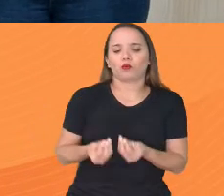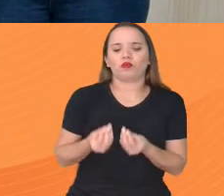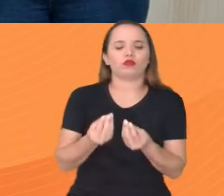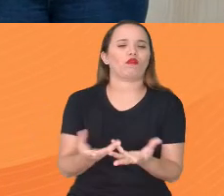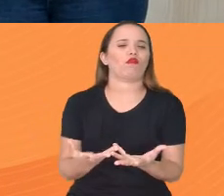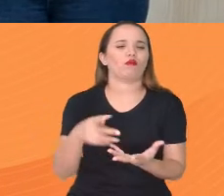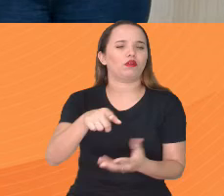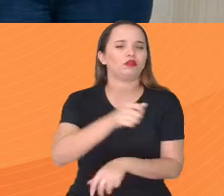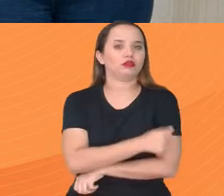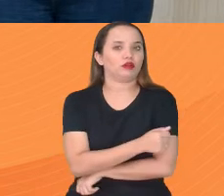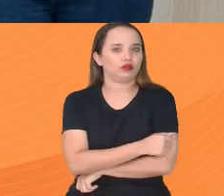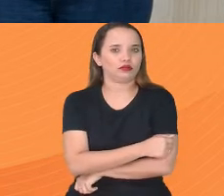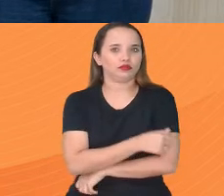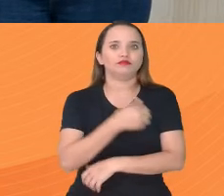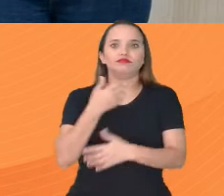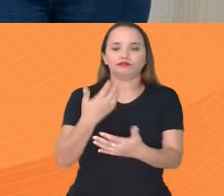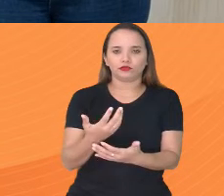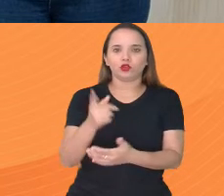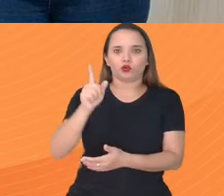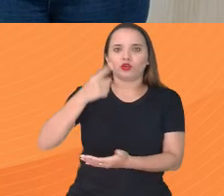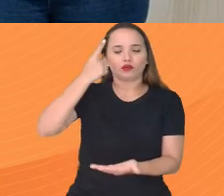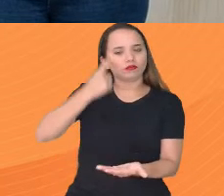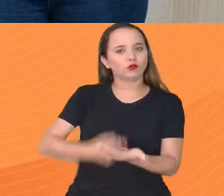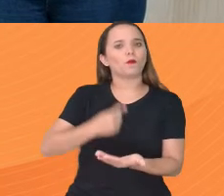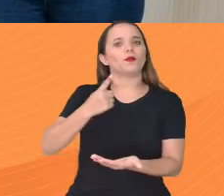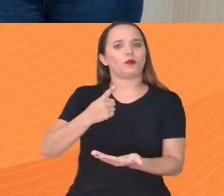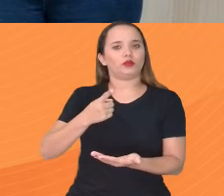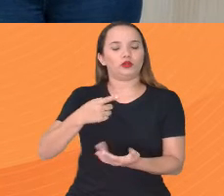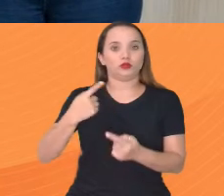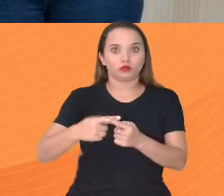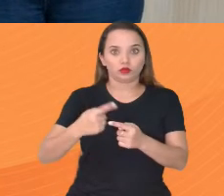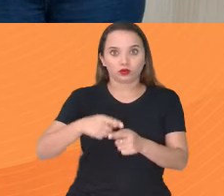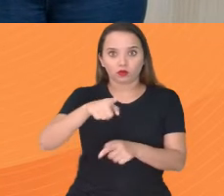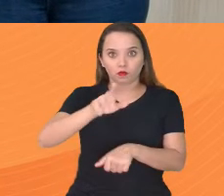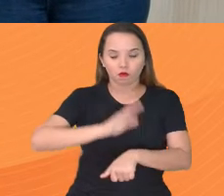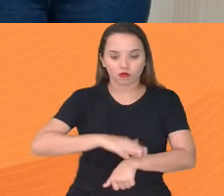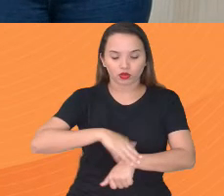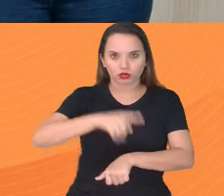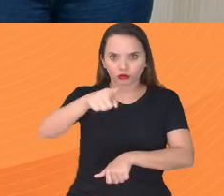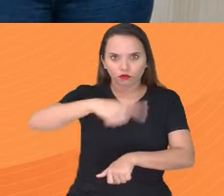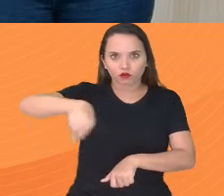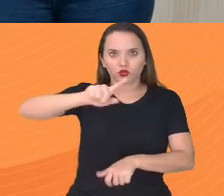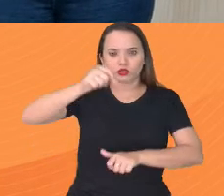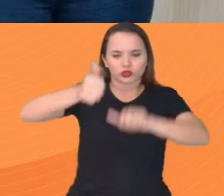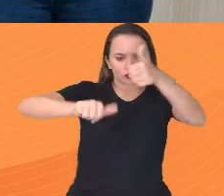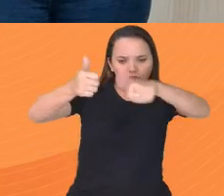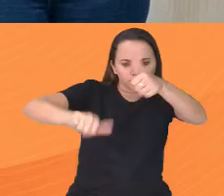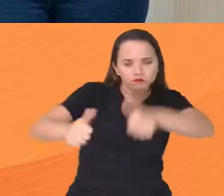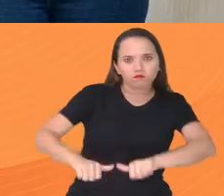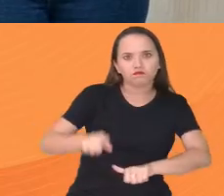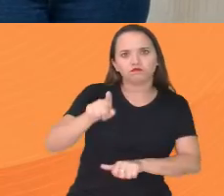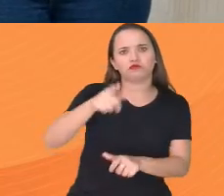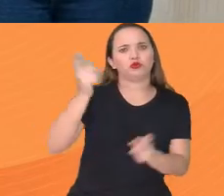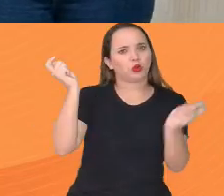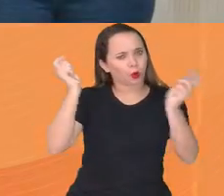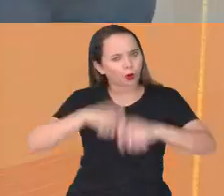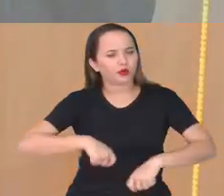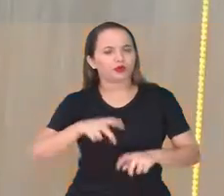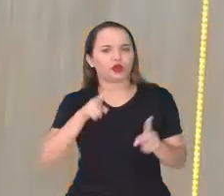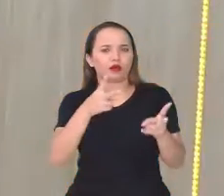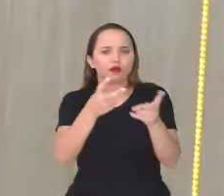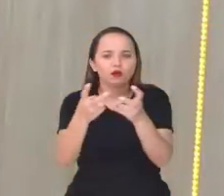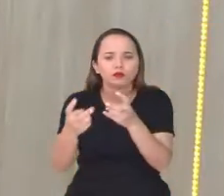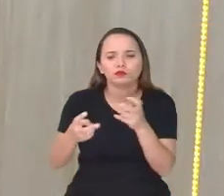estudante? Então, comprometida, porque a partir do momento que você está avaliando, você está observando,